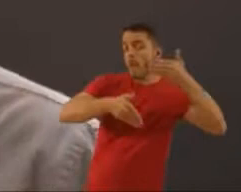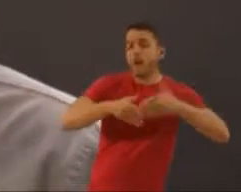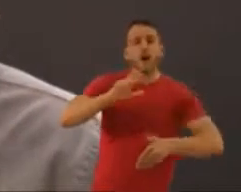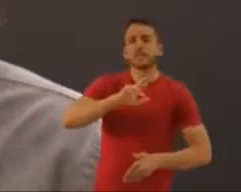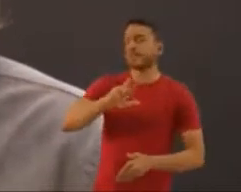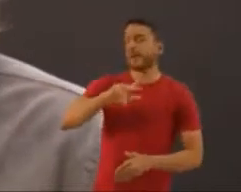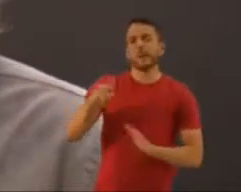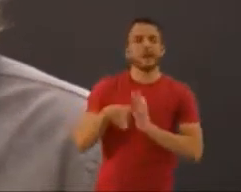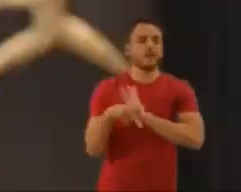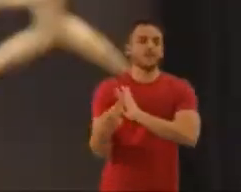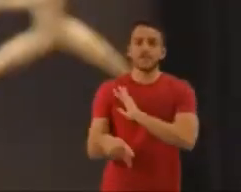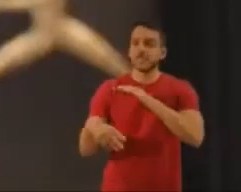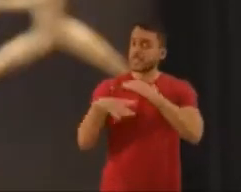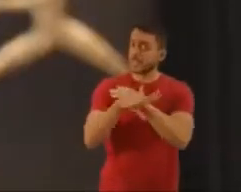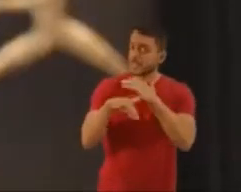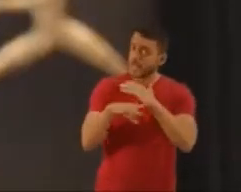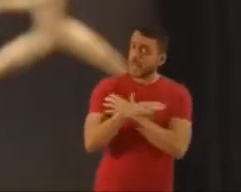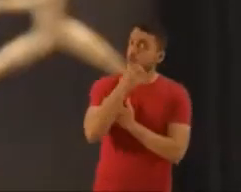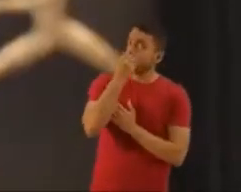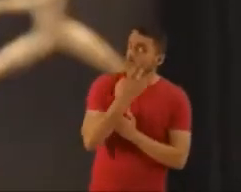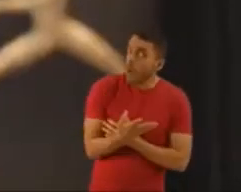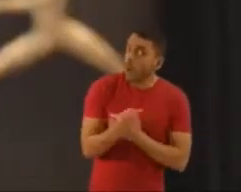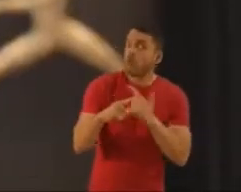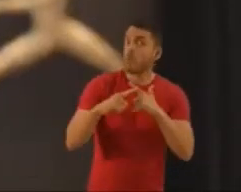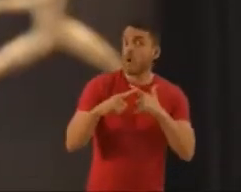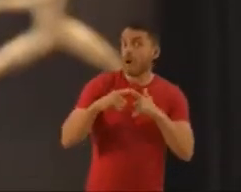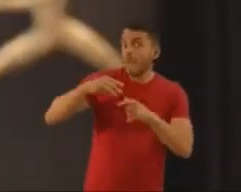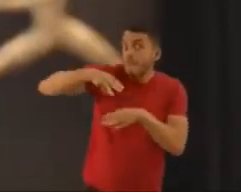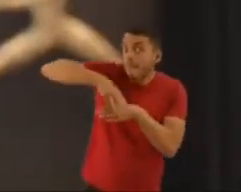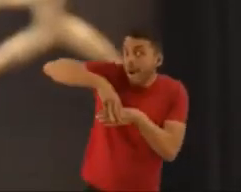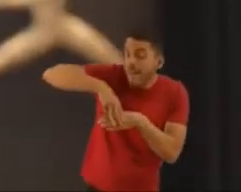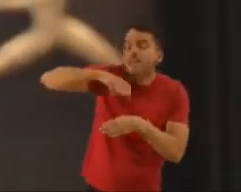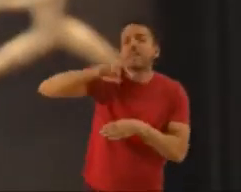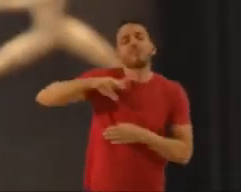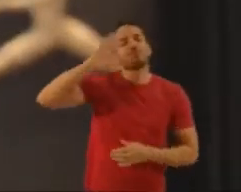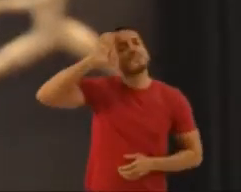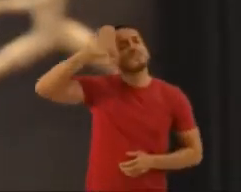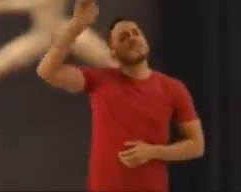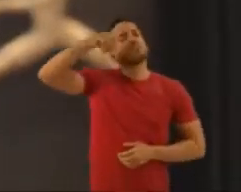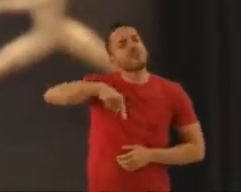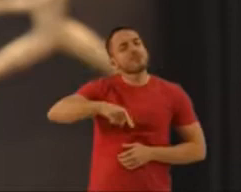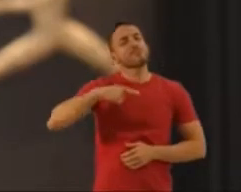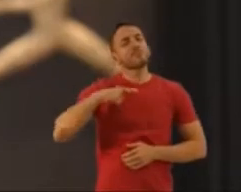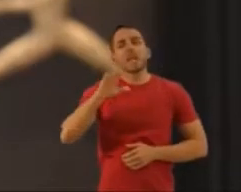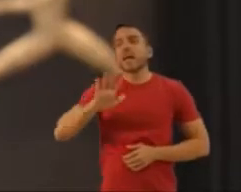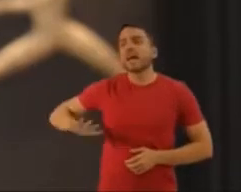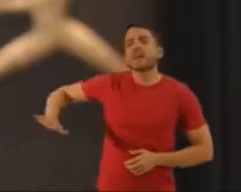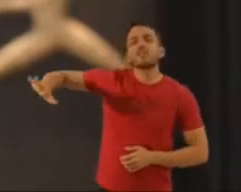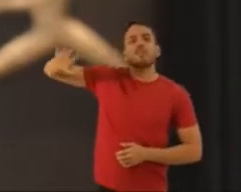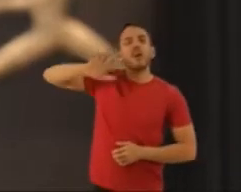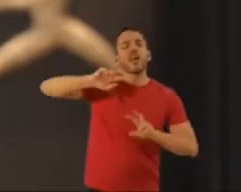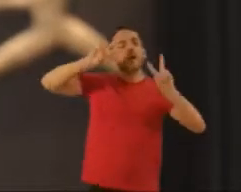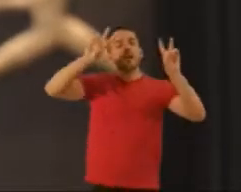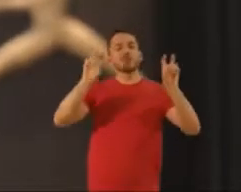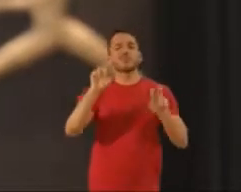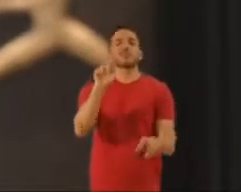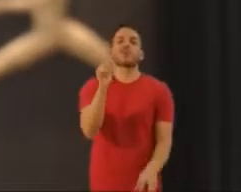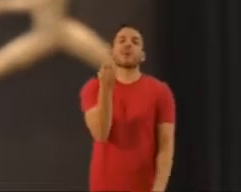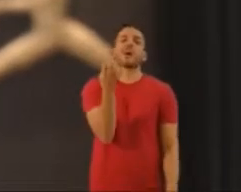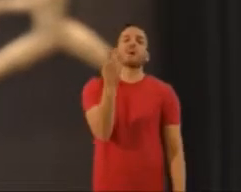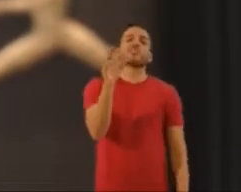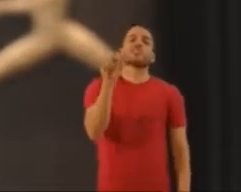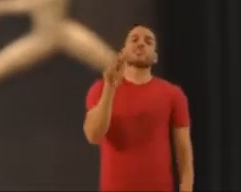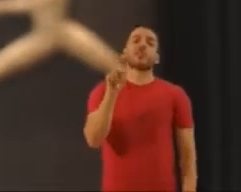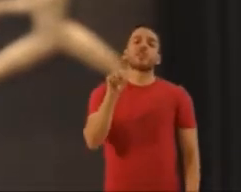da cidade. Então isso é muito bacana, porque assim, Marília é uma referência regional na gastronomia, e a